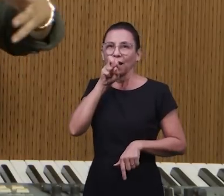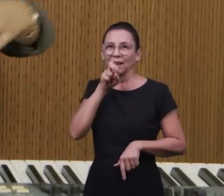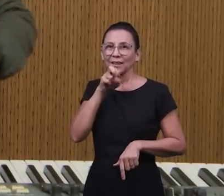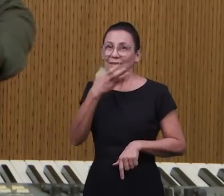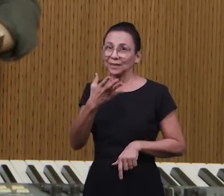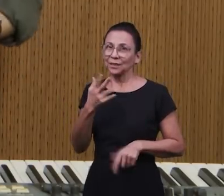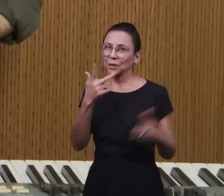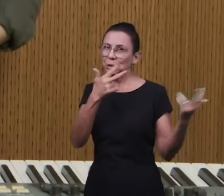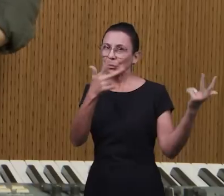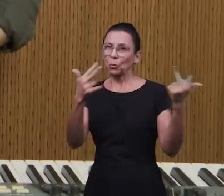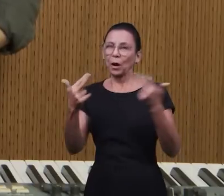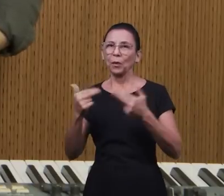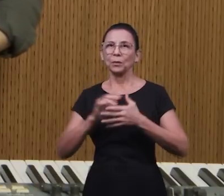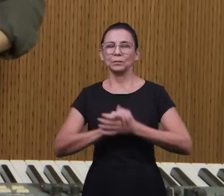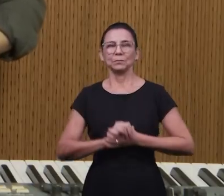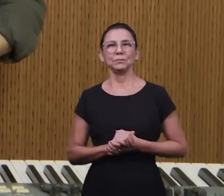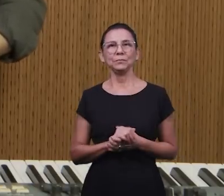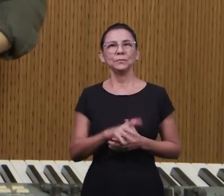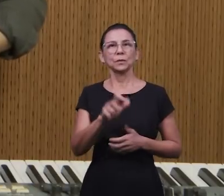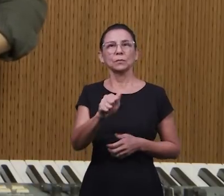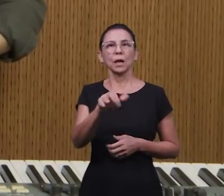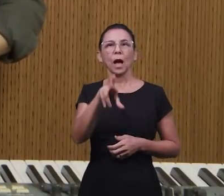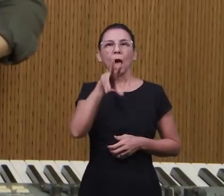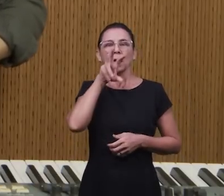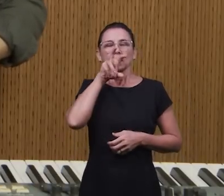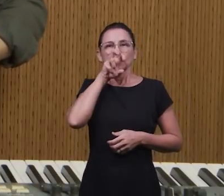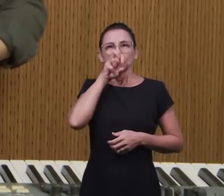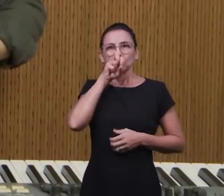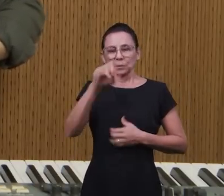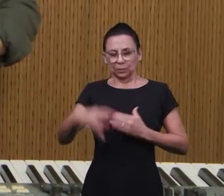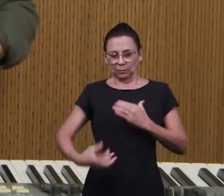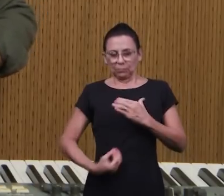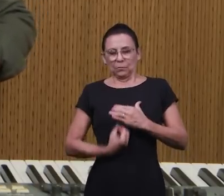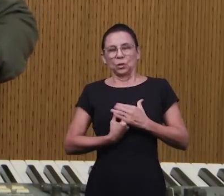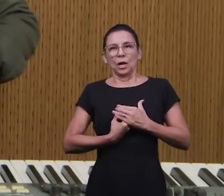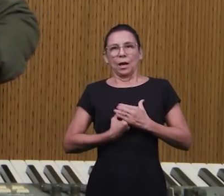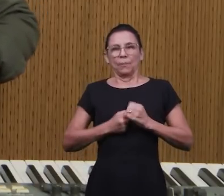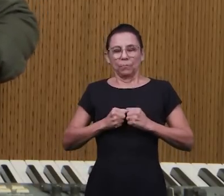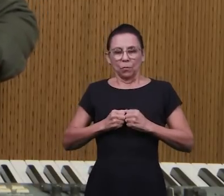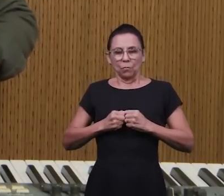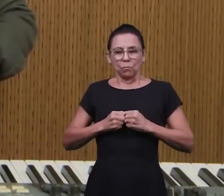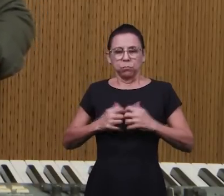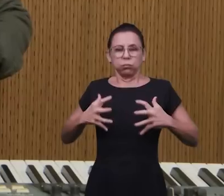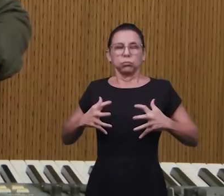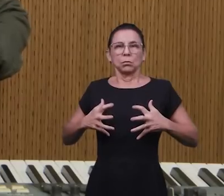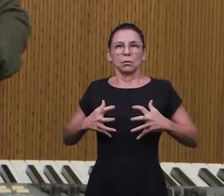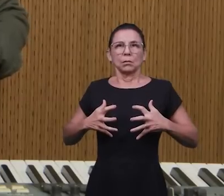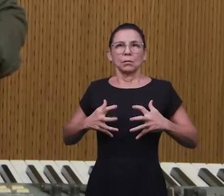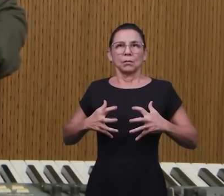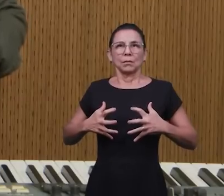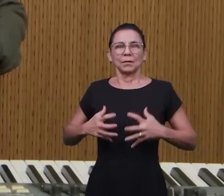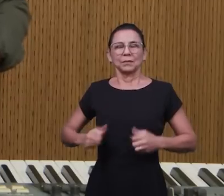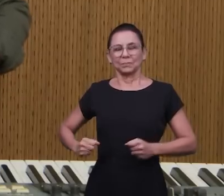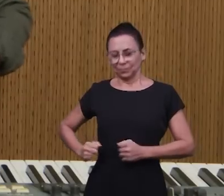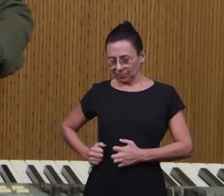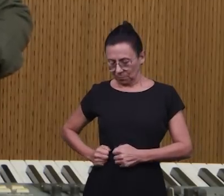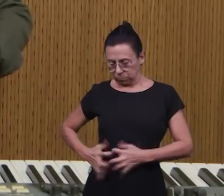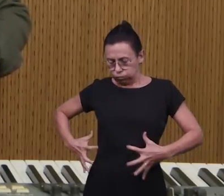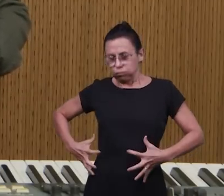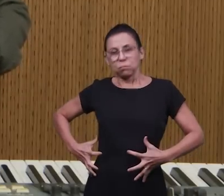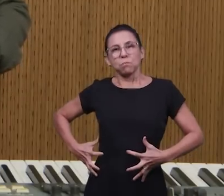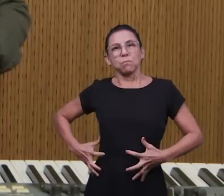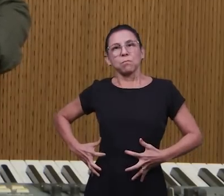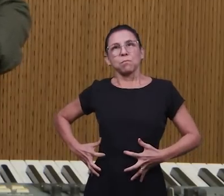Diafragma expandiu, intercostais também. Minha musculatura abdominal ativou. E eu tenho aqui uma reativação do